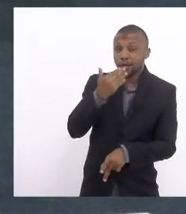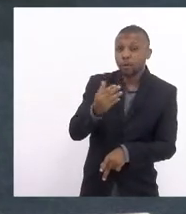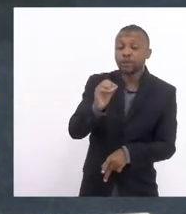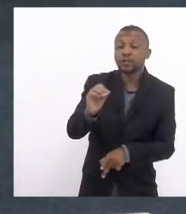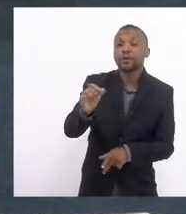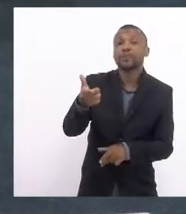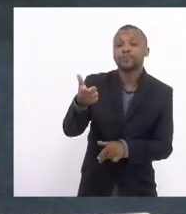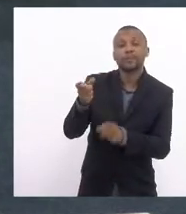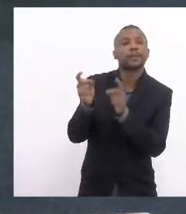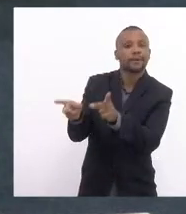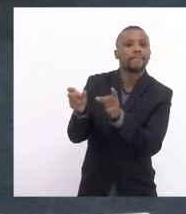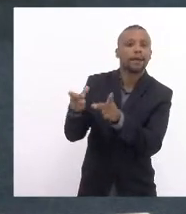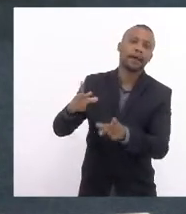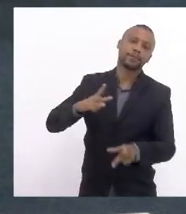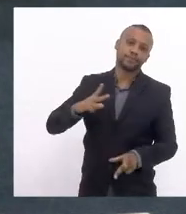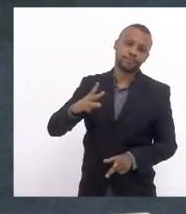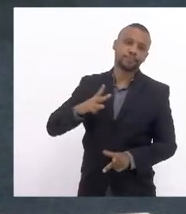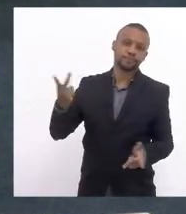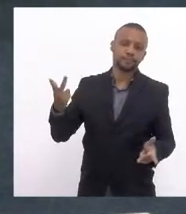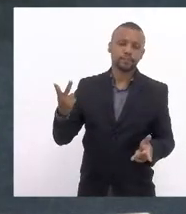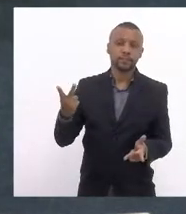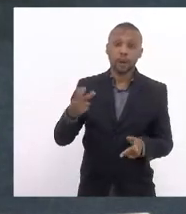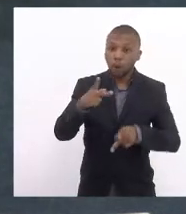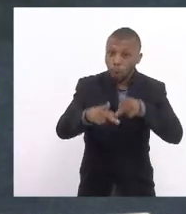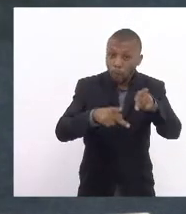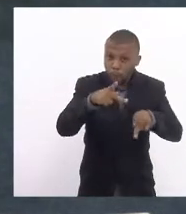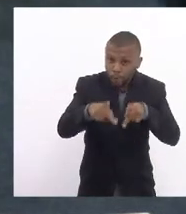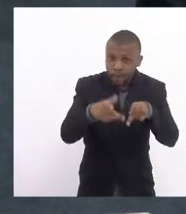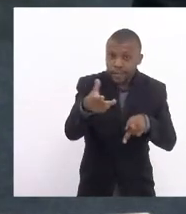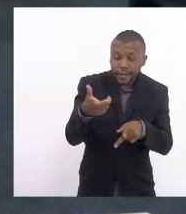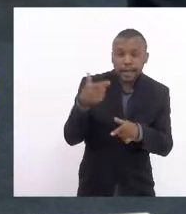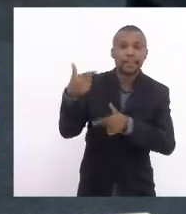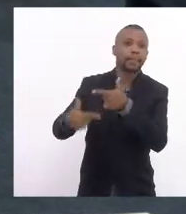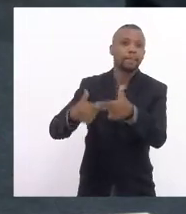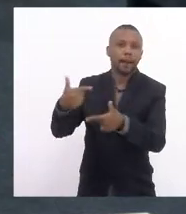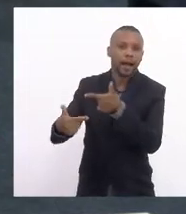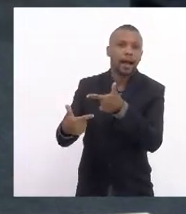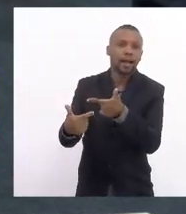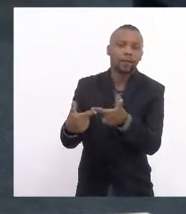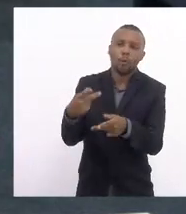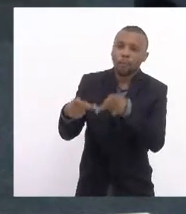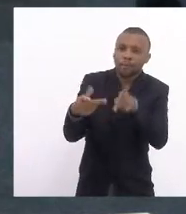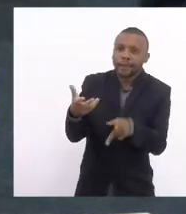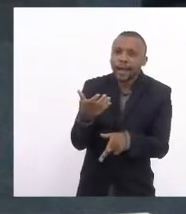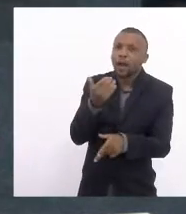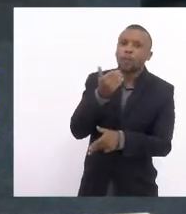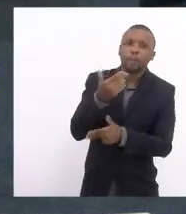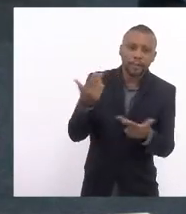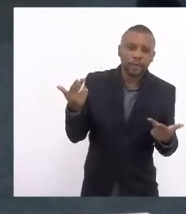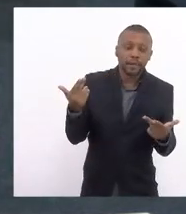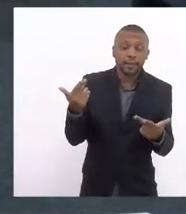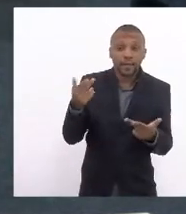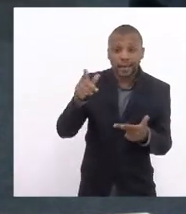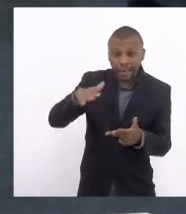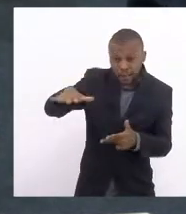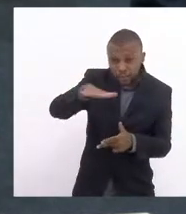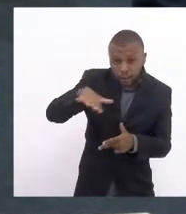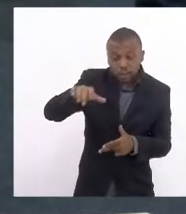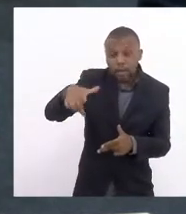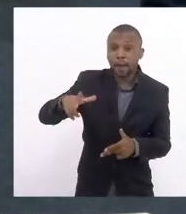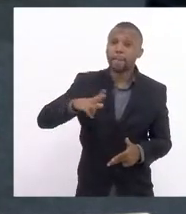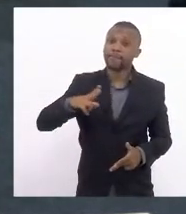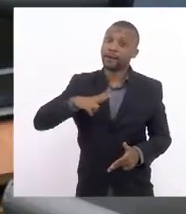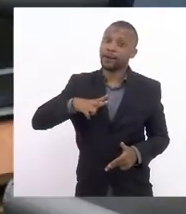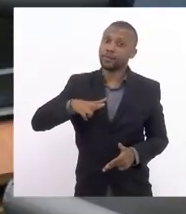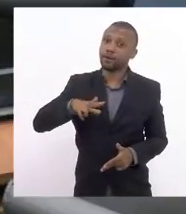quer empregabilidade. E repito, aquele local não é público, é privado. É privado e foi leiloado em 2014. Muito obrigado pela